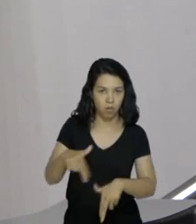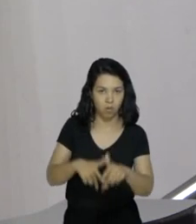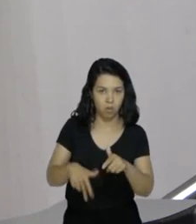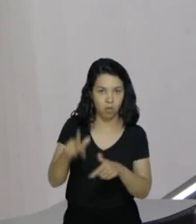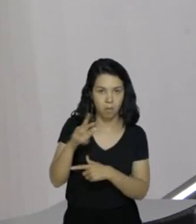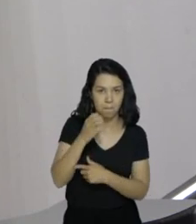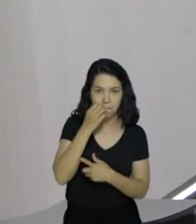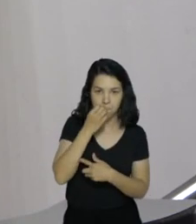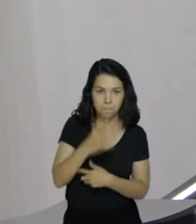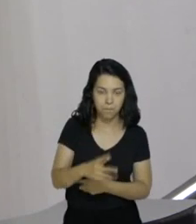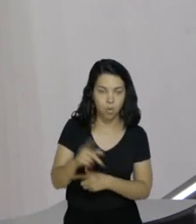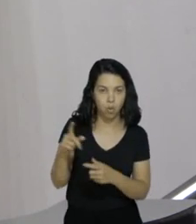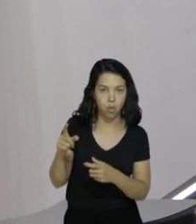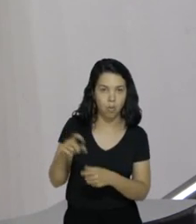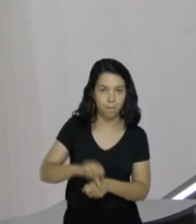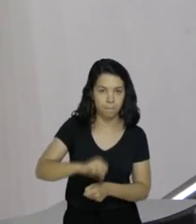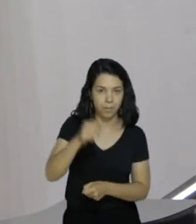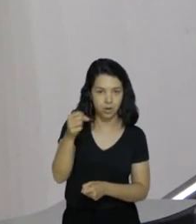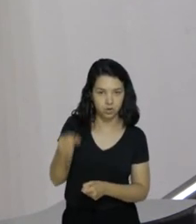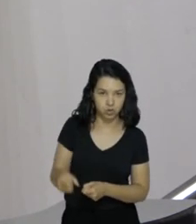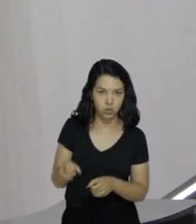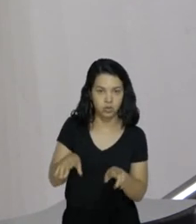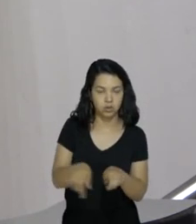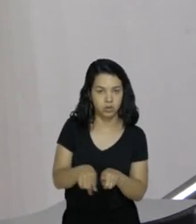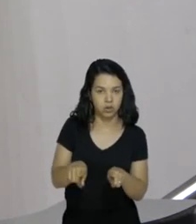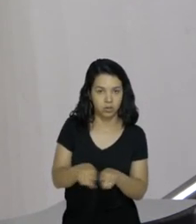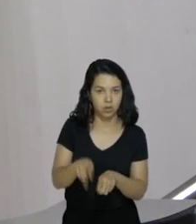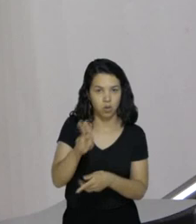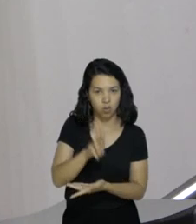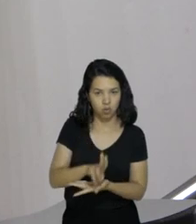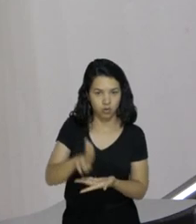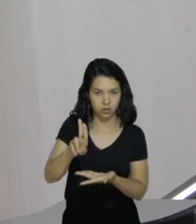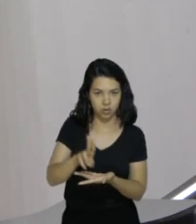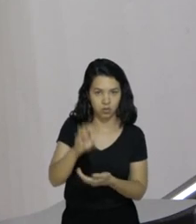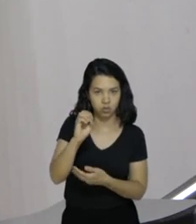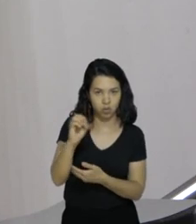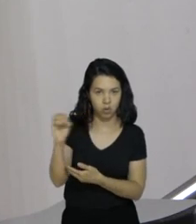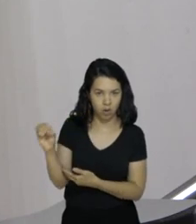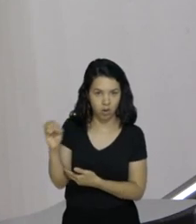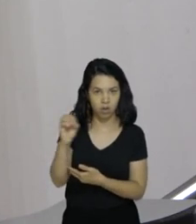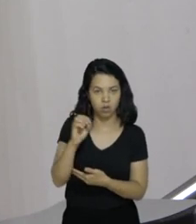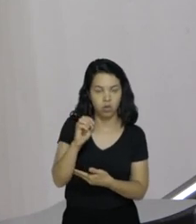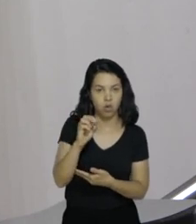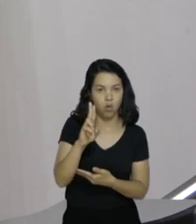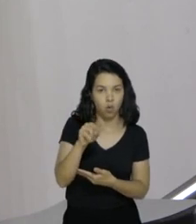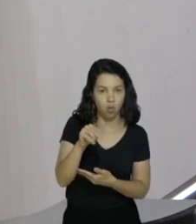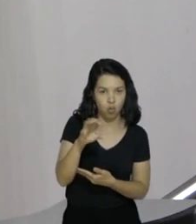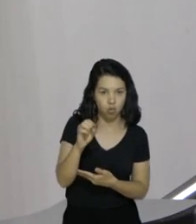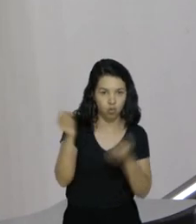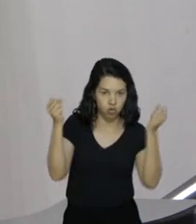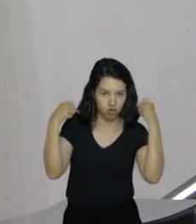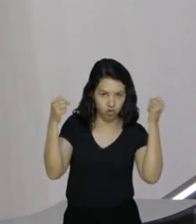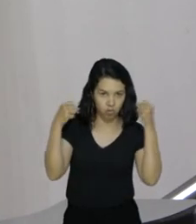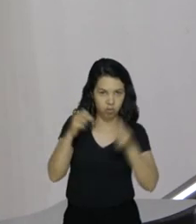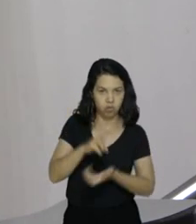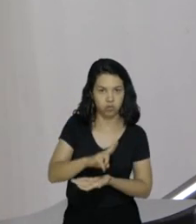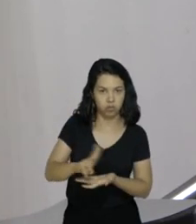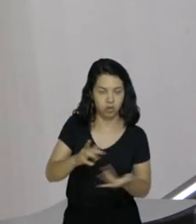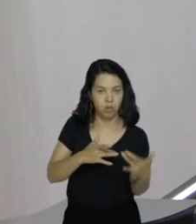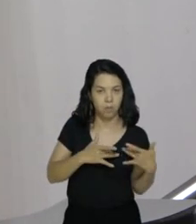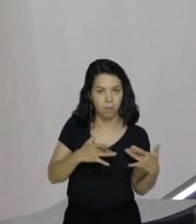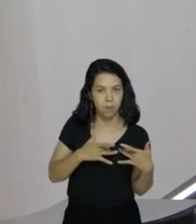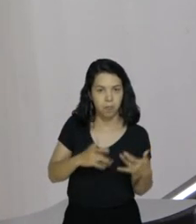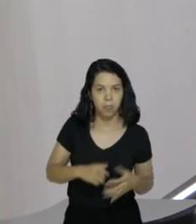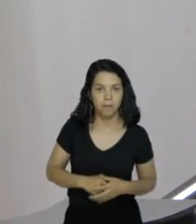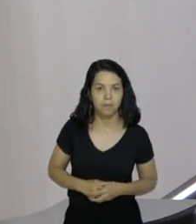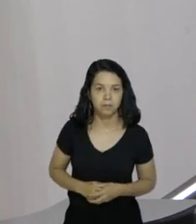Pastor, UNOESC, Universidade do Oeste de Santa Catarina, UNO Chapecó, Universidade Comunitária da Região